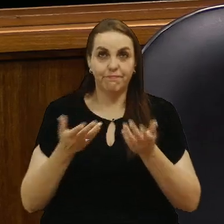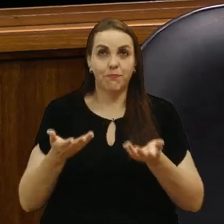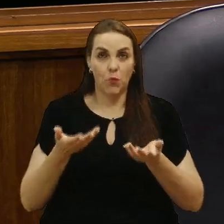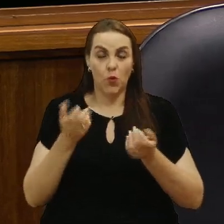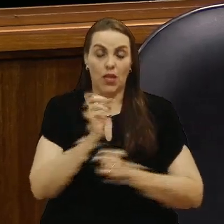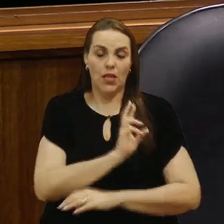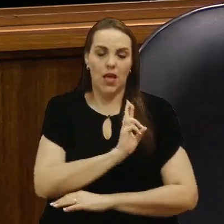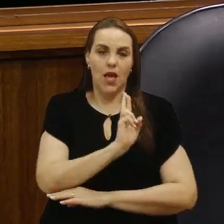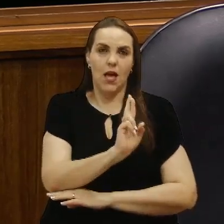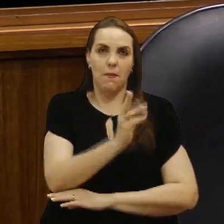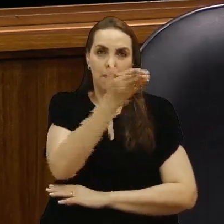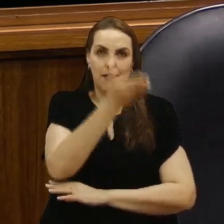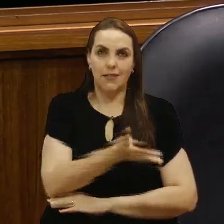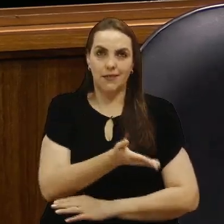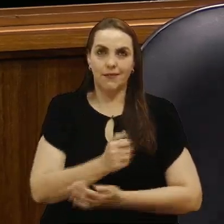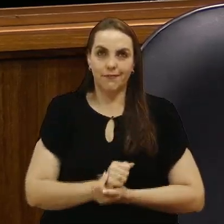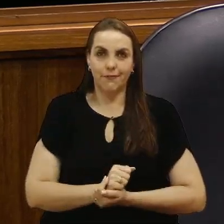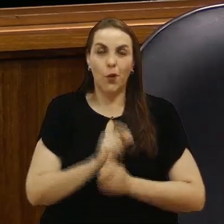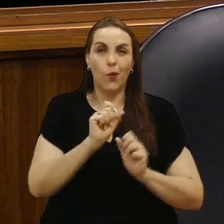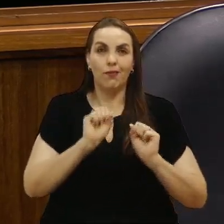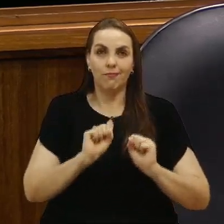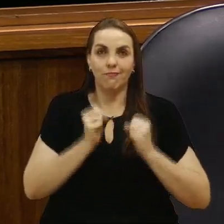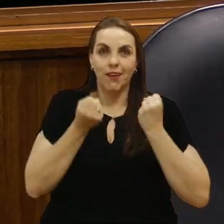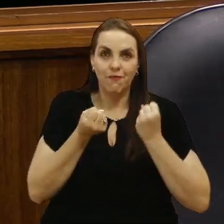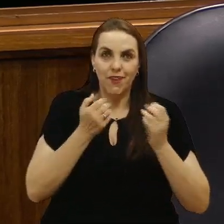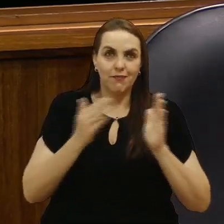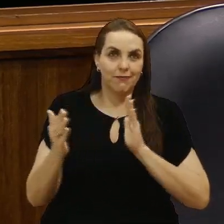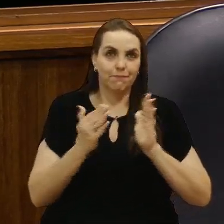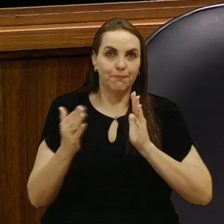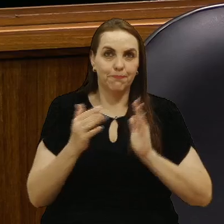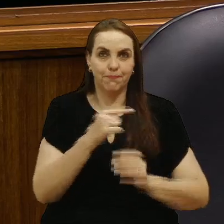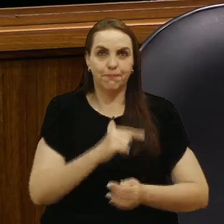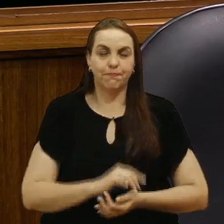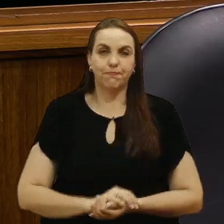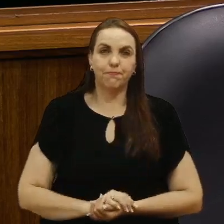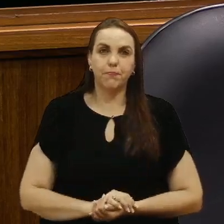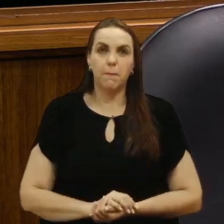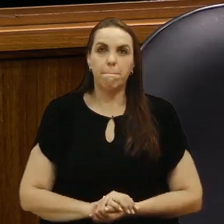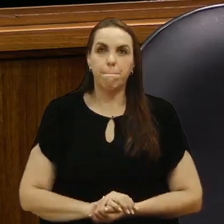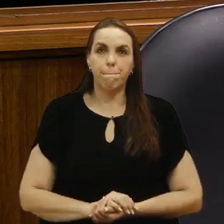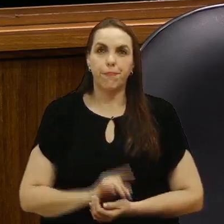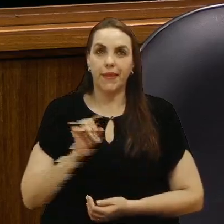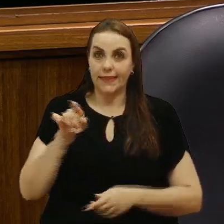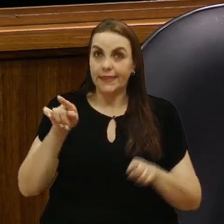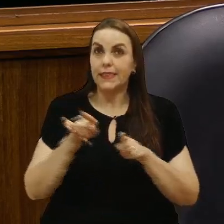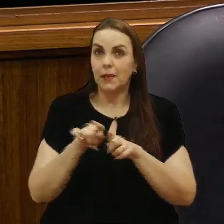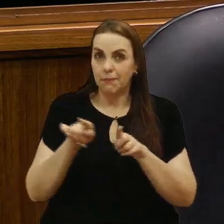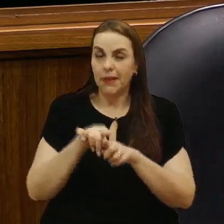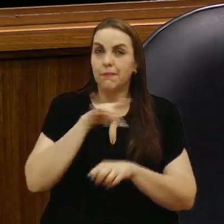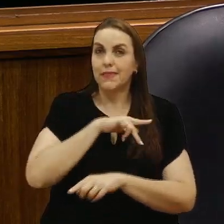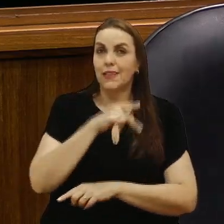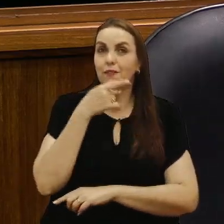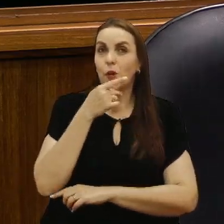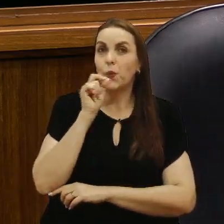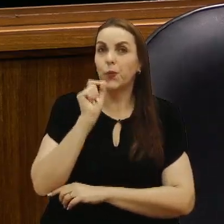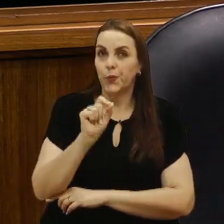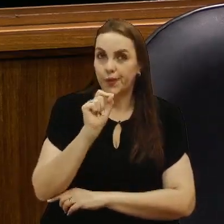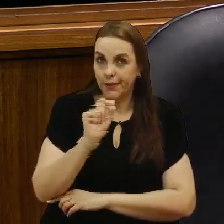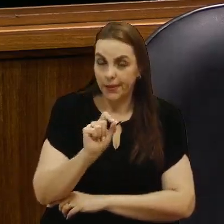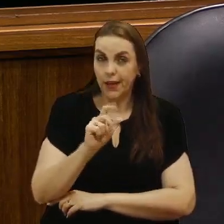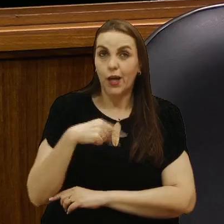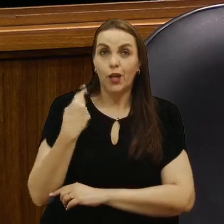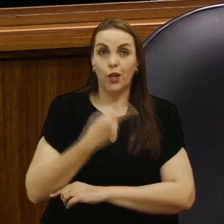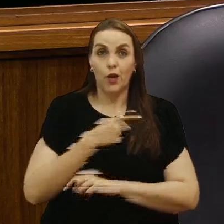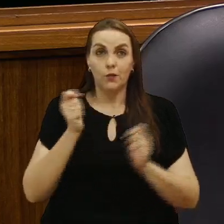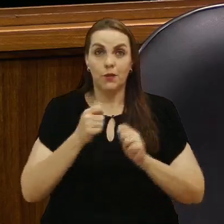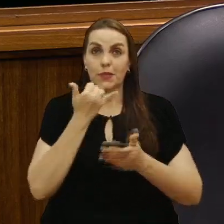representava, o que nos defendia naquele momento. Ele também falou que nós podemos perdoar